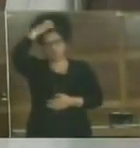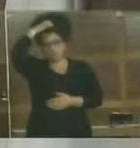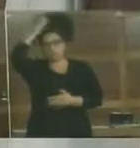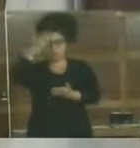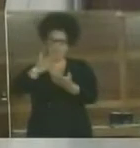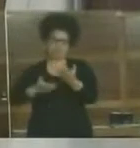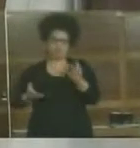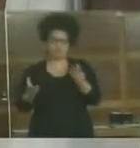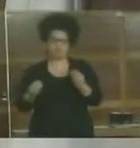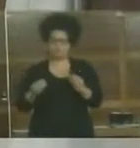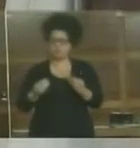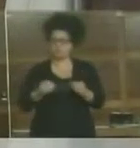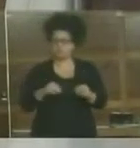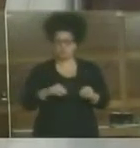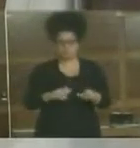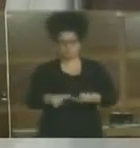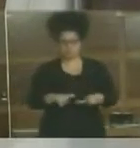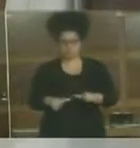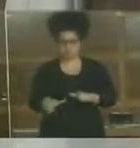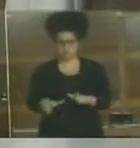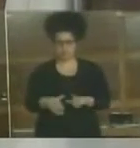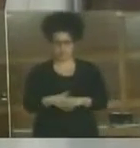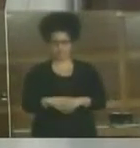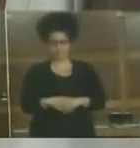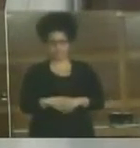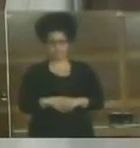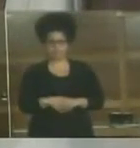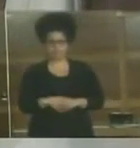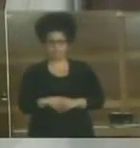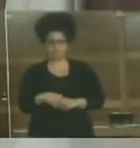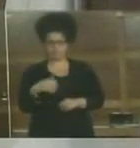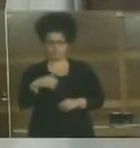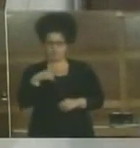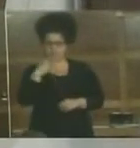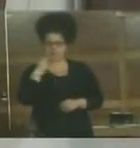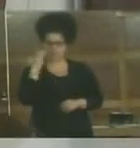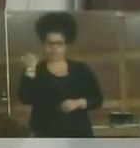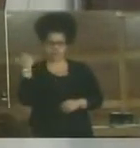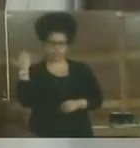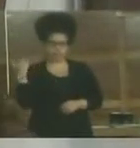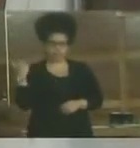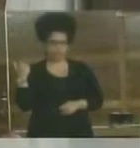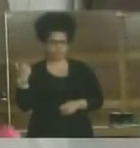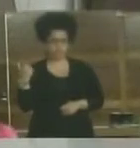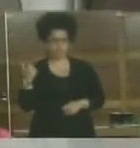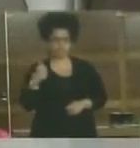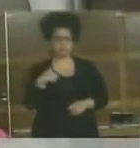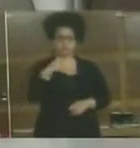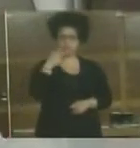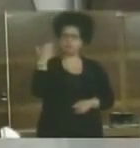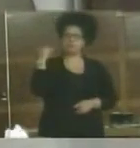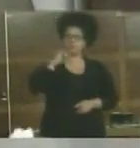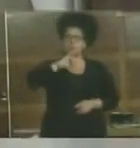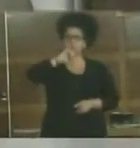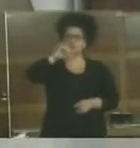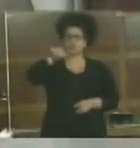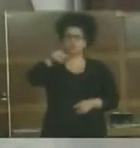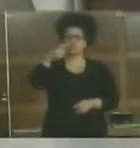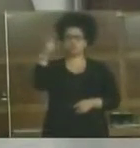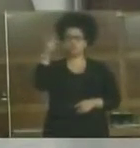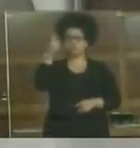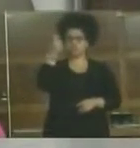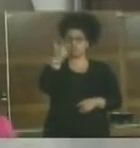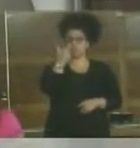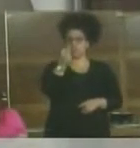sabemos disso, até porque eu tenho falado desde o meu primeiro mandato, desde janeiro, 1º